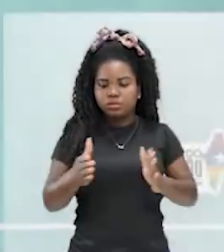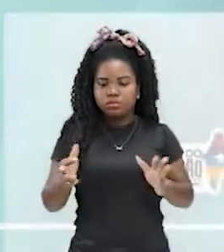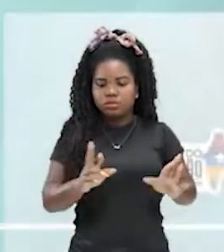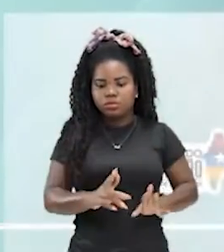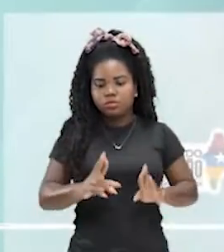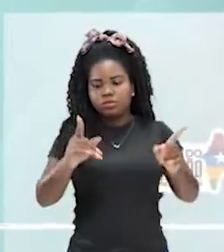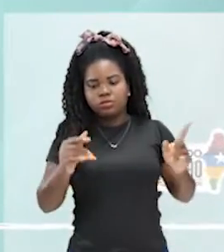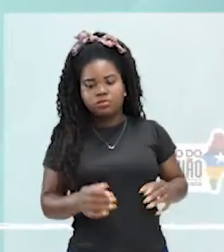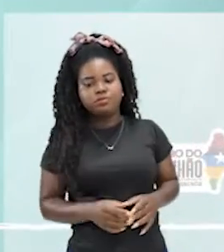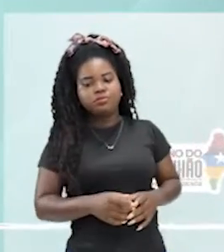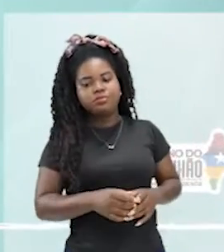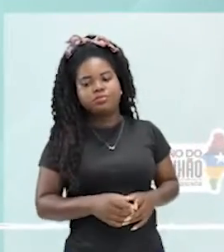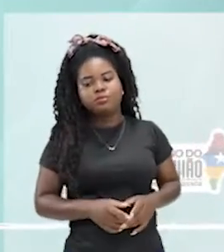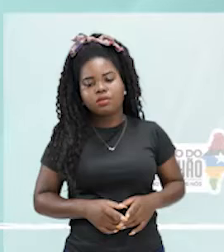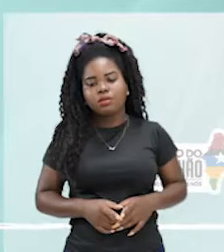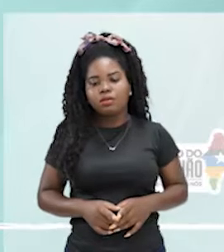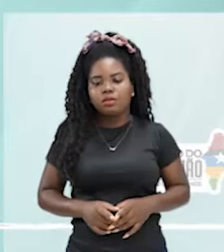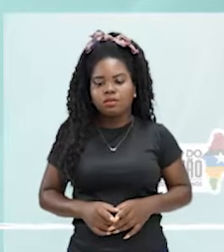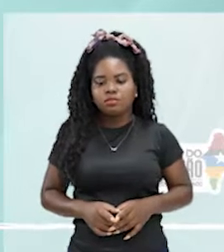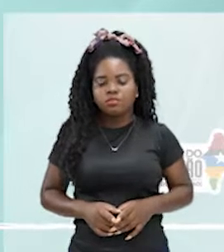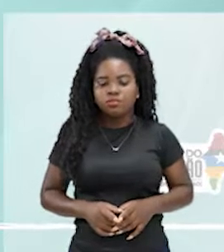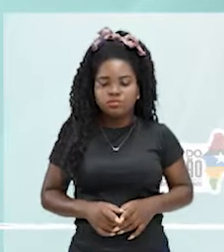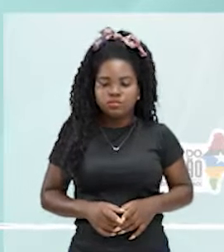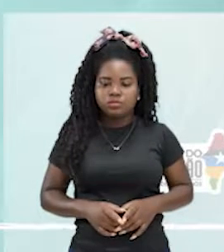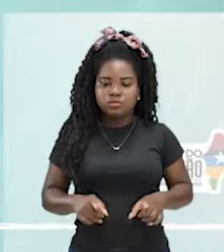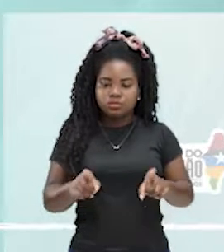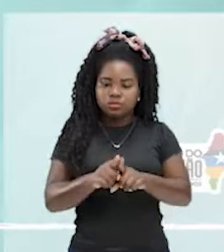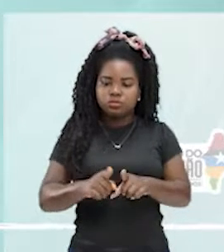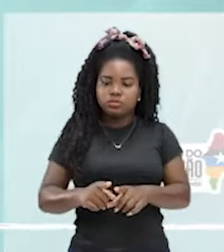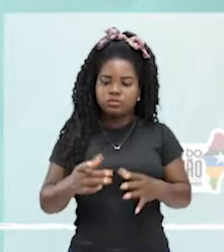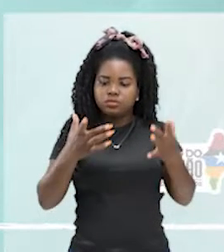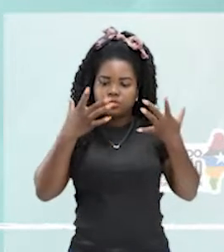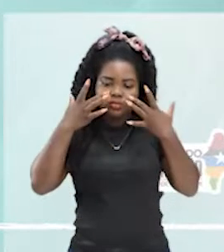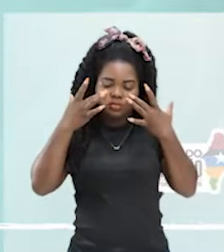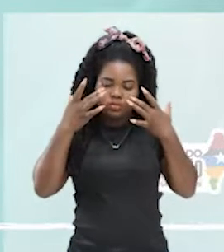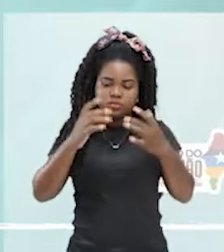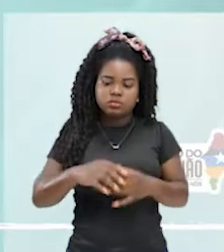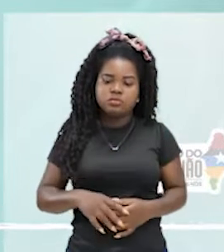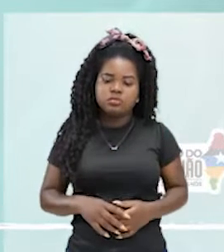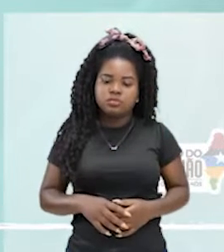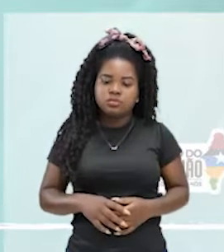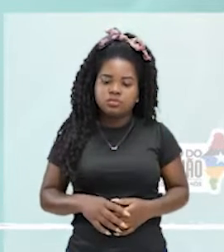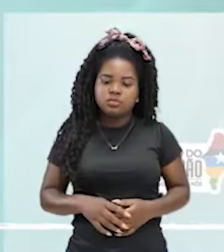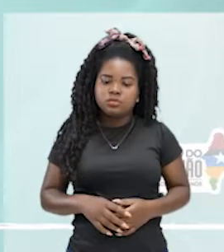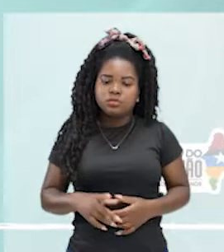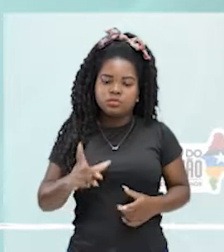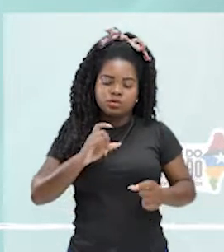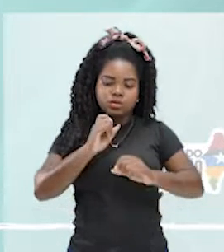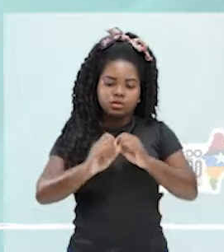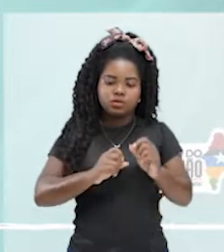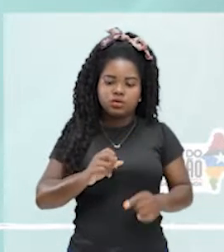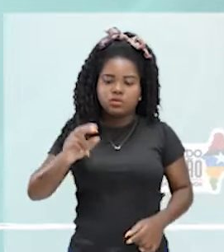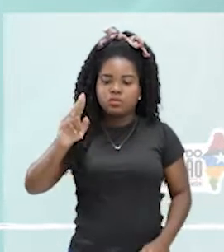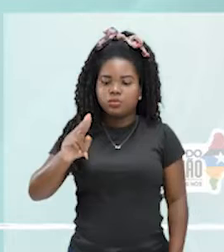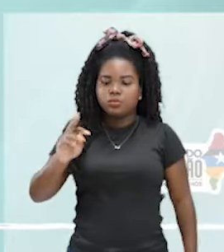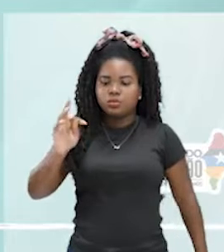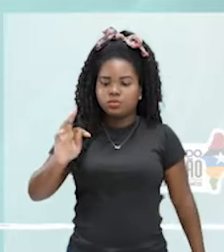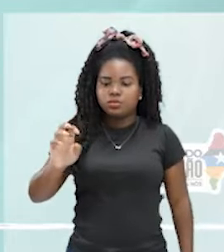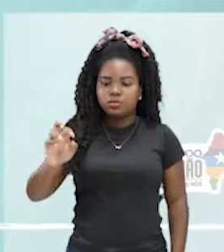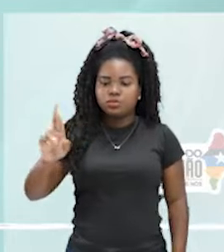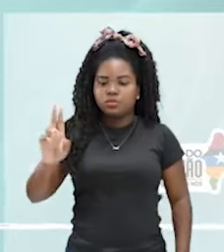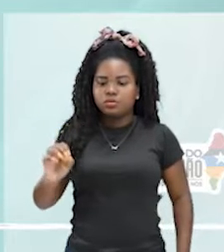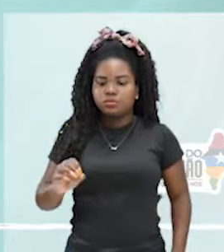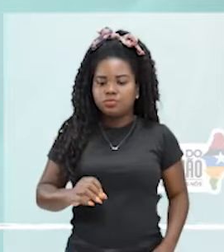você construir a dramaturgia. O coletivo Teatro da Crueldade fez um espetáculo chamado Útero, onde o